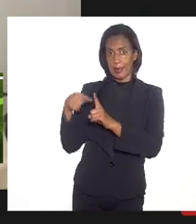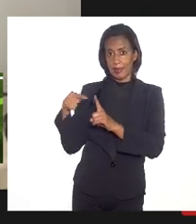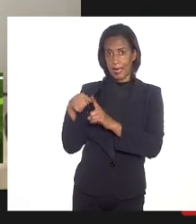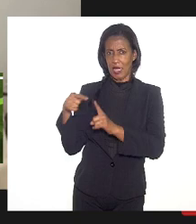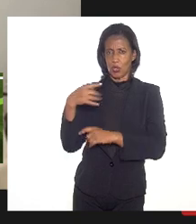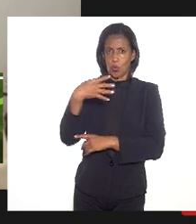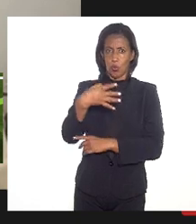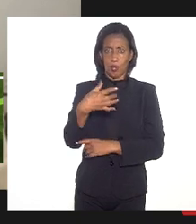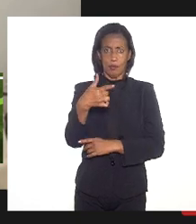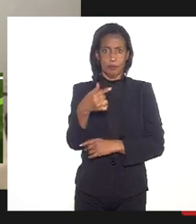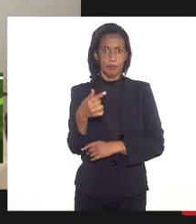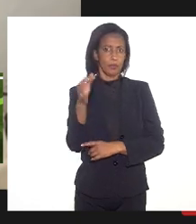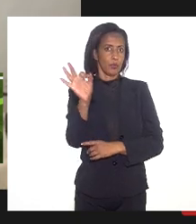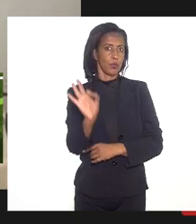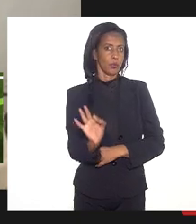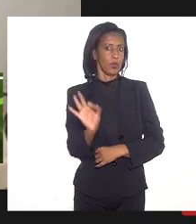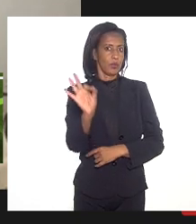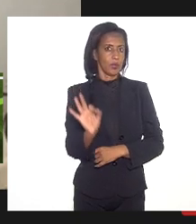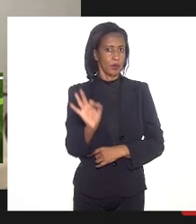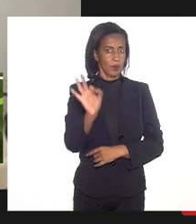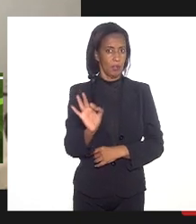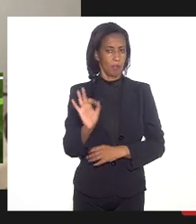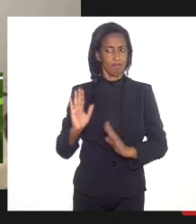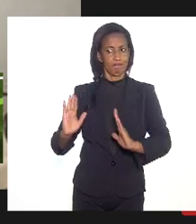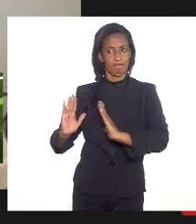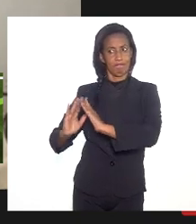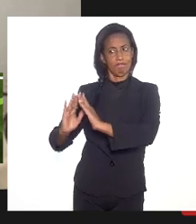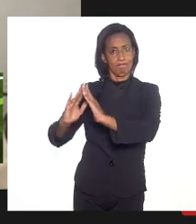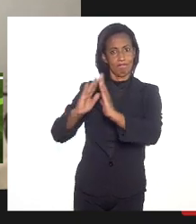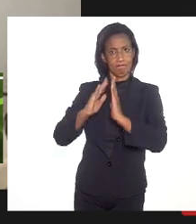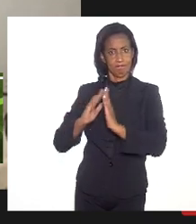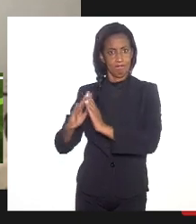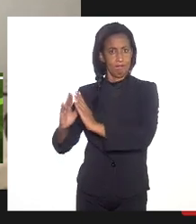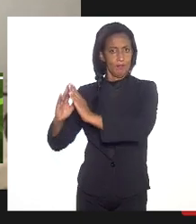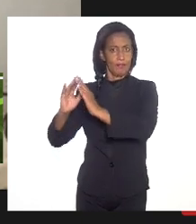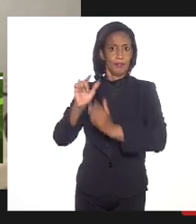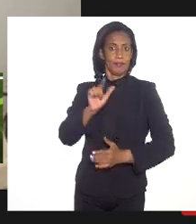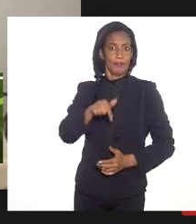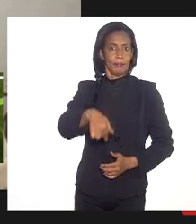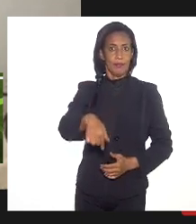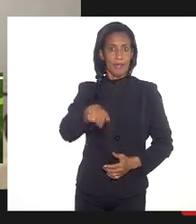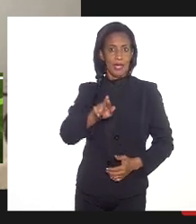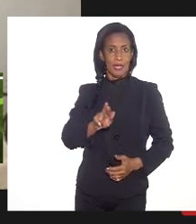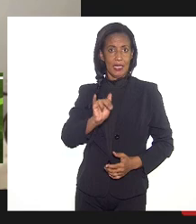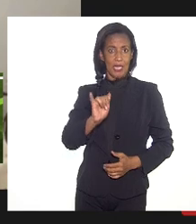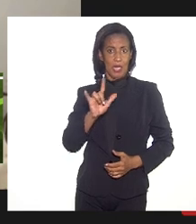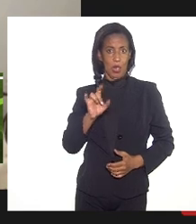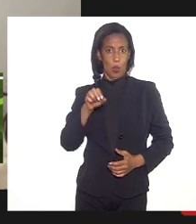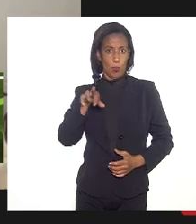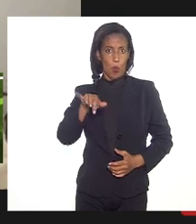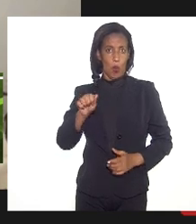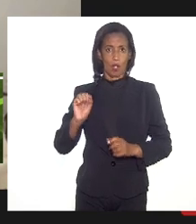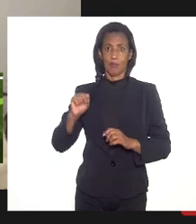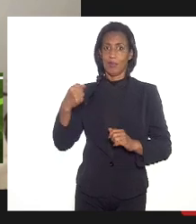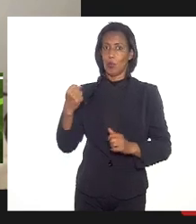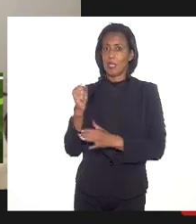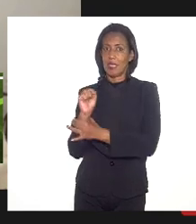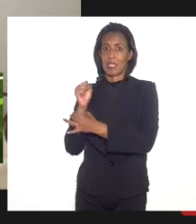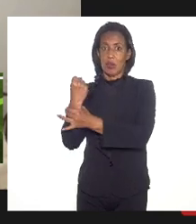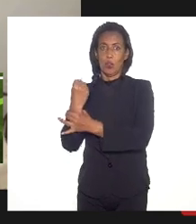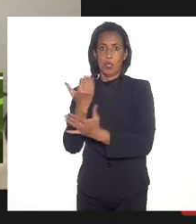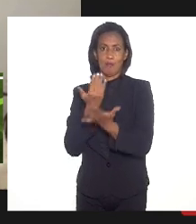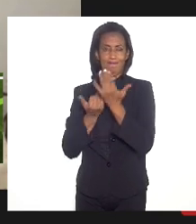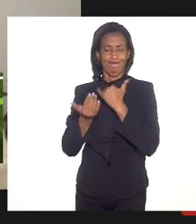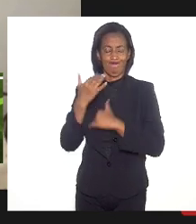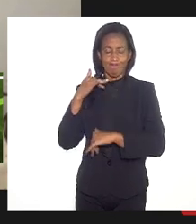seja, 47% dos lares quilombolas viviam em situação de insegurança alimentar